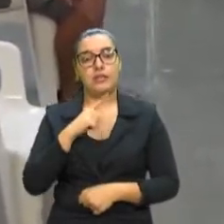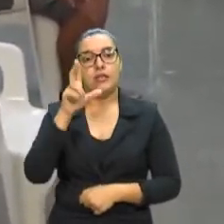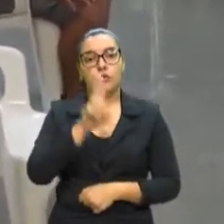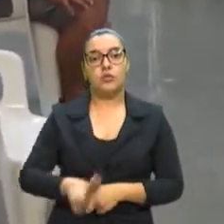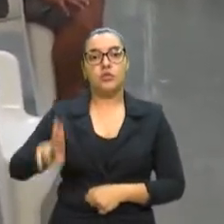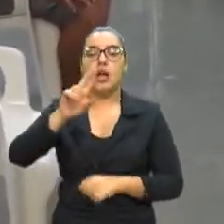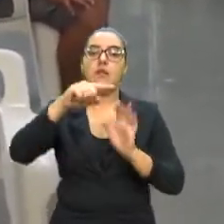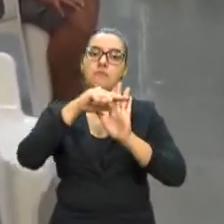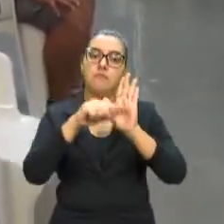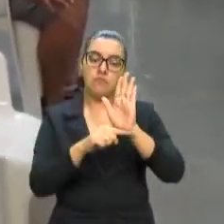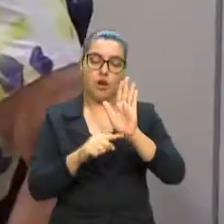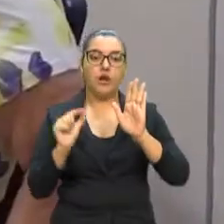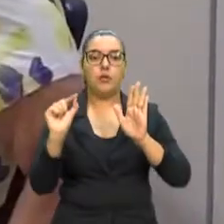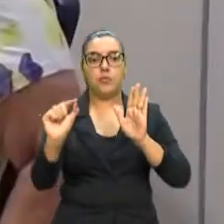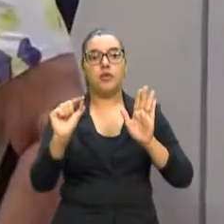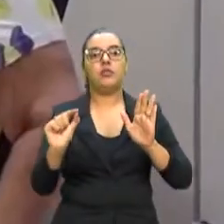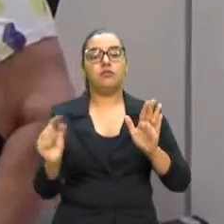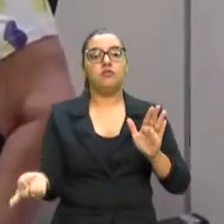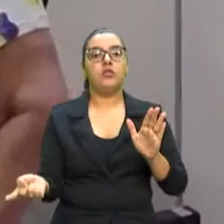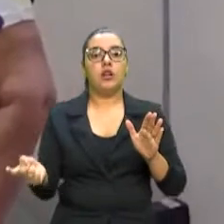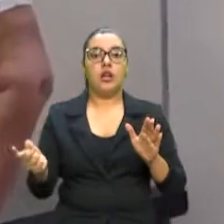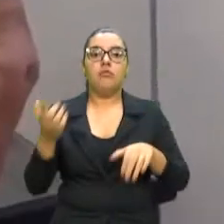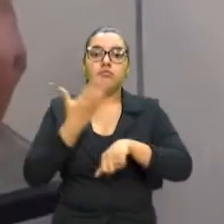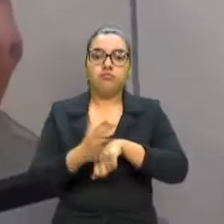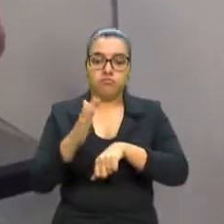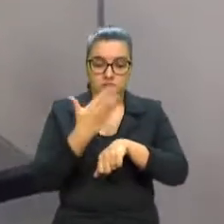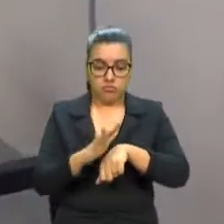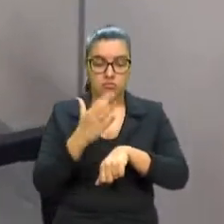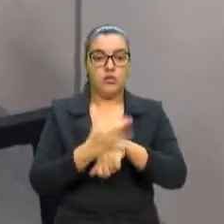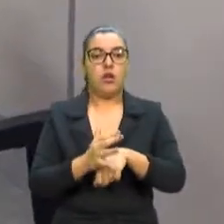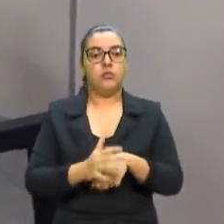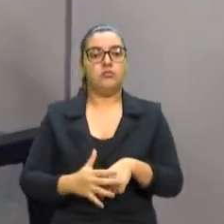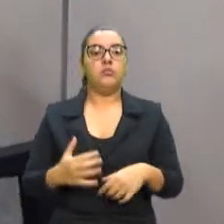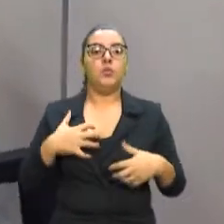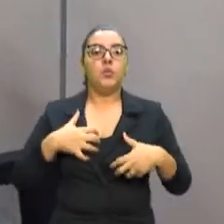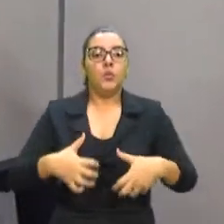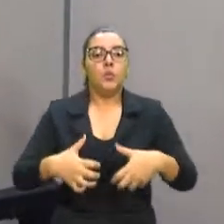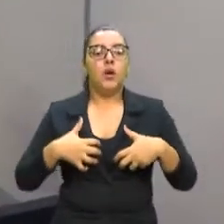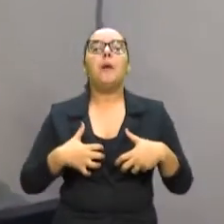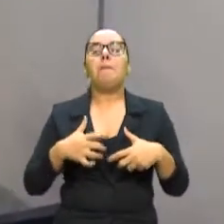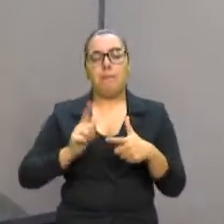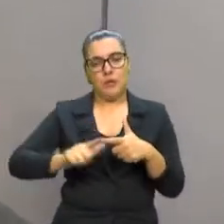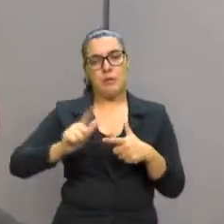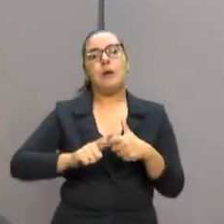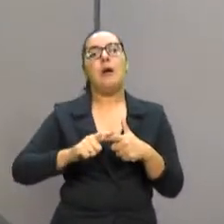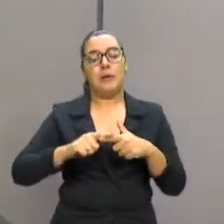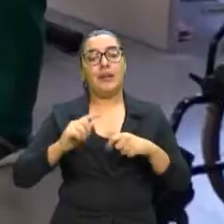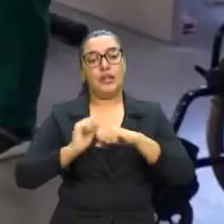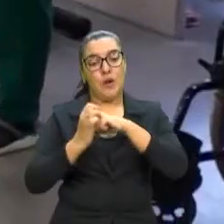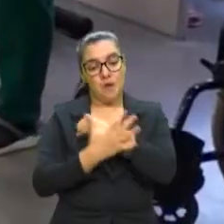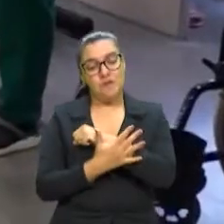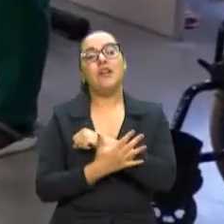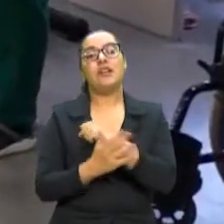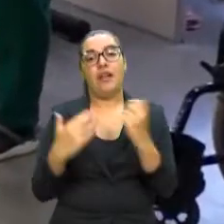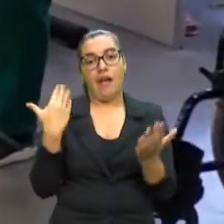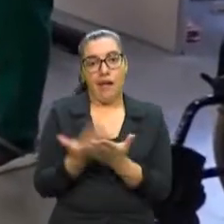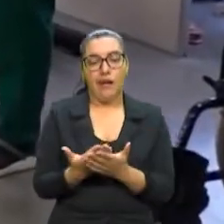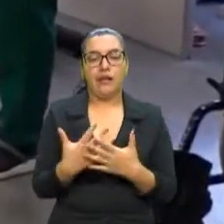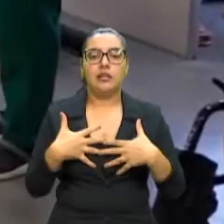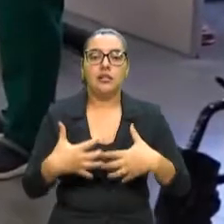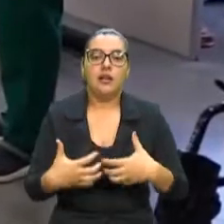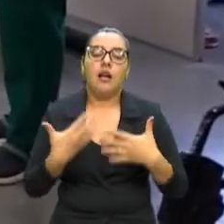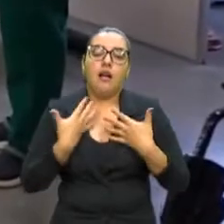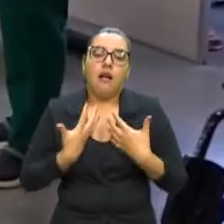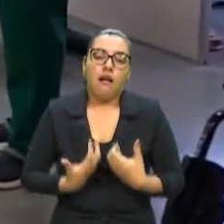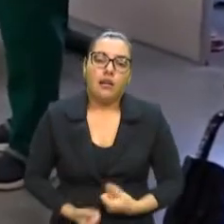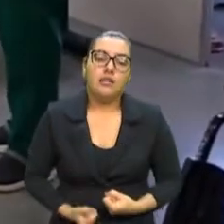de reabilitação pulmonar para auxiliar pessoas que enfrentam sequelas deixadas pela Covid, cansaço físico e